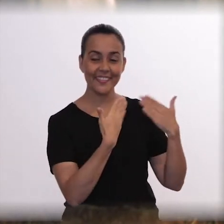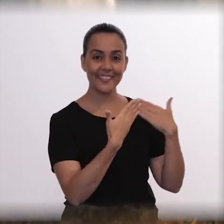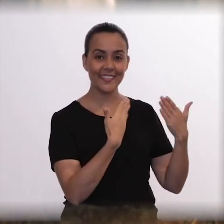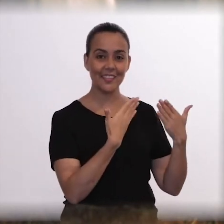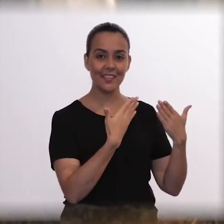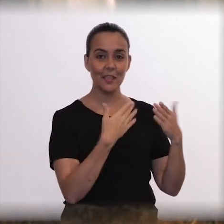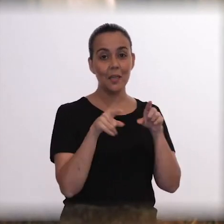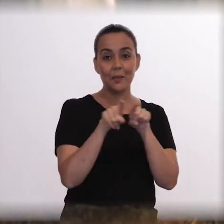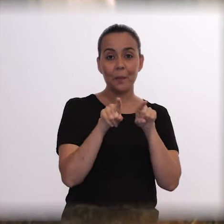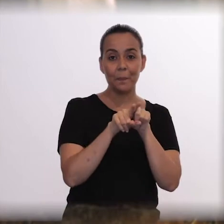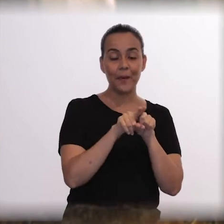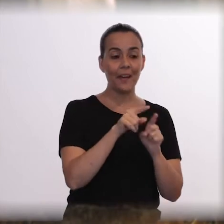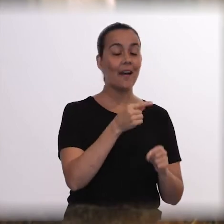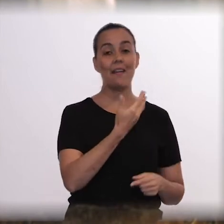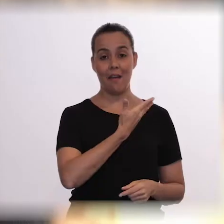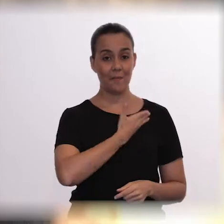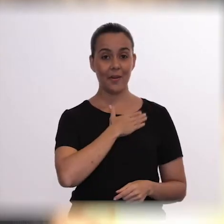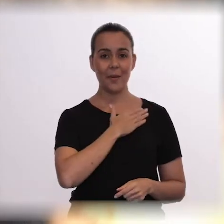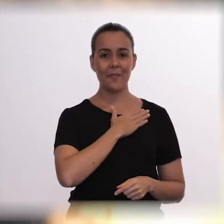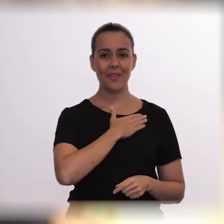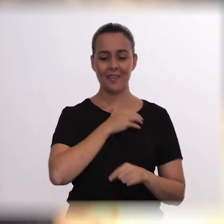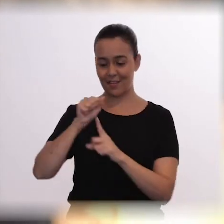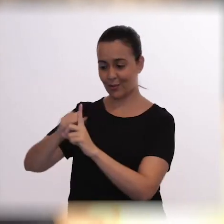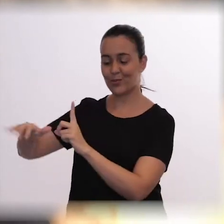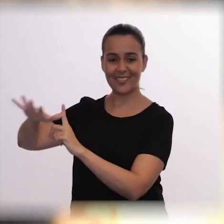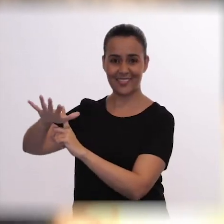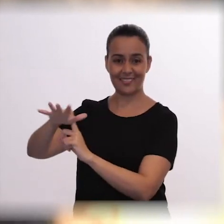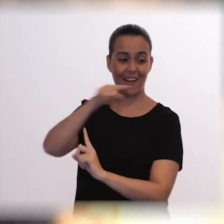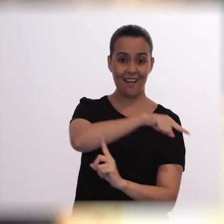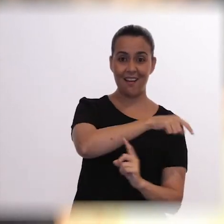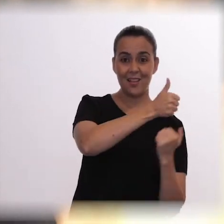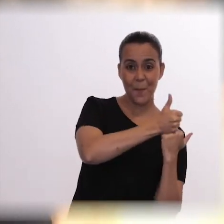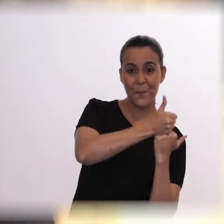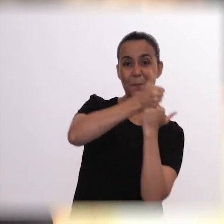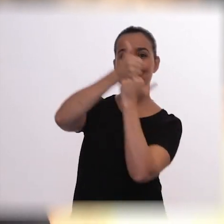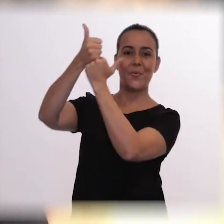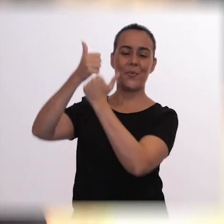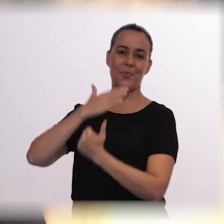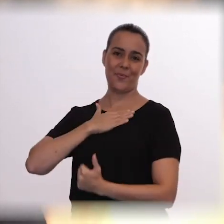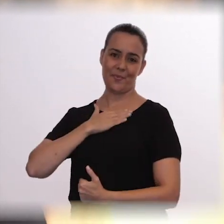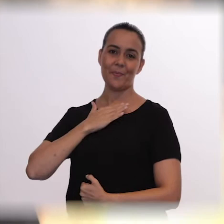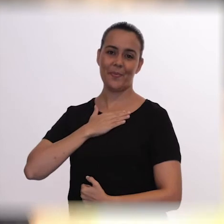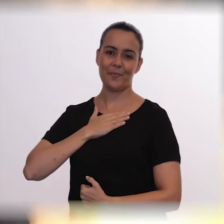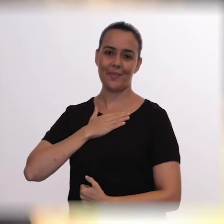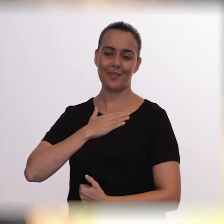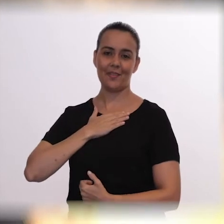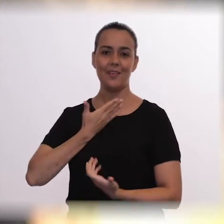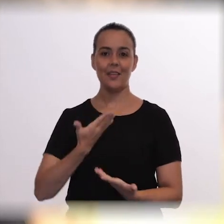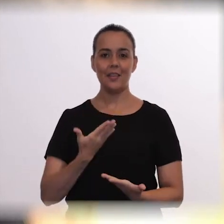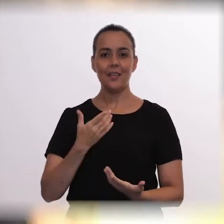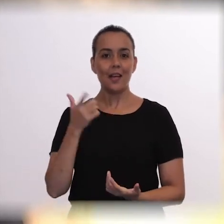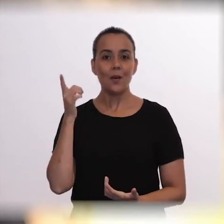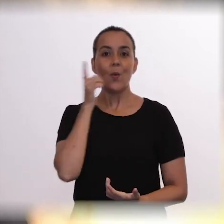uma muleta social para mim. E acho que ela permitia eu estar. Ela fazia essa